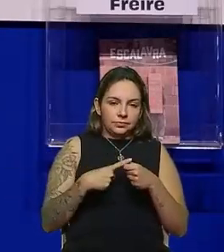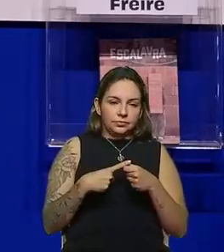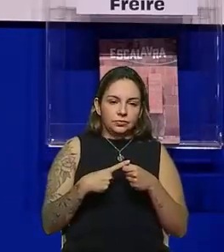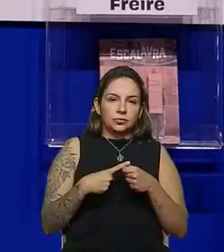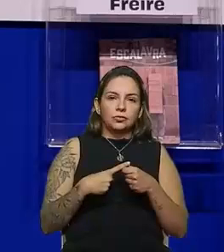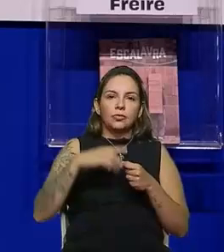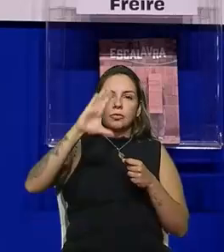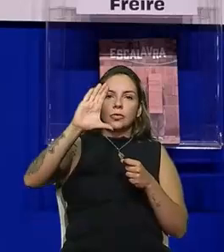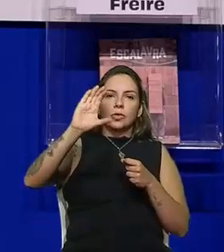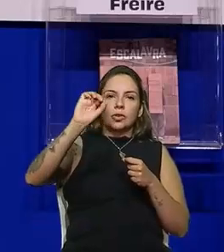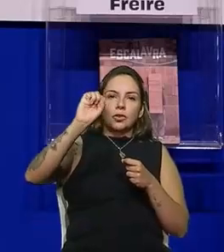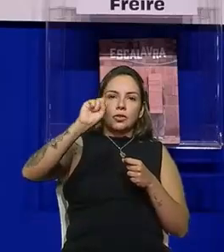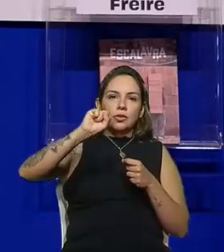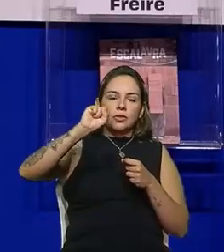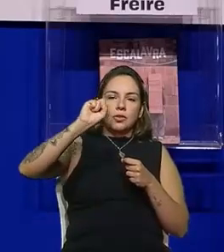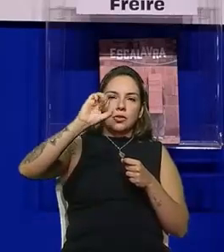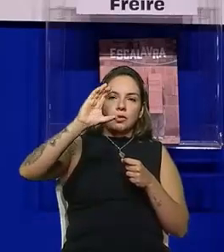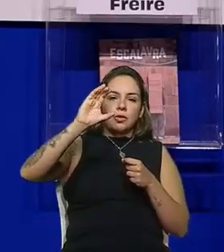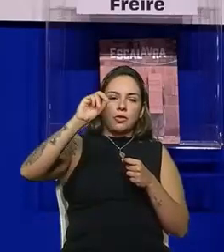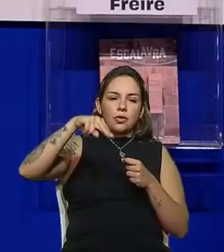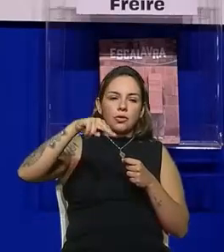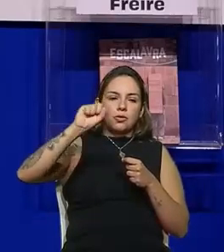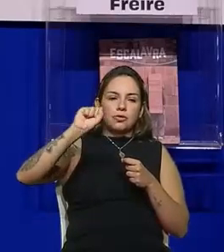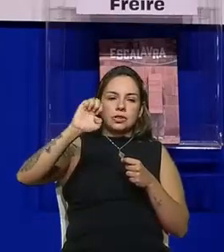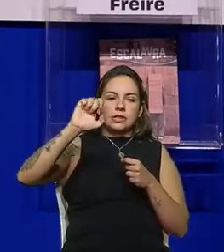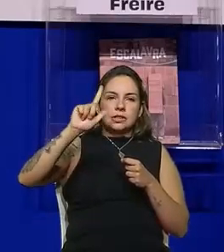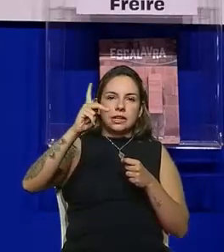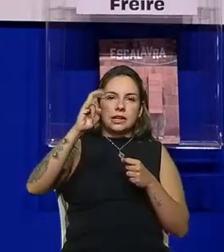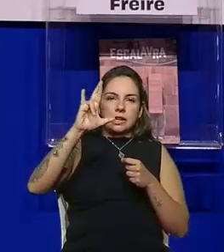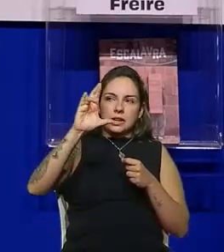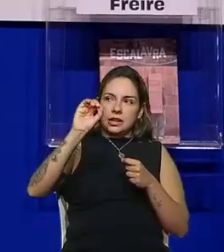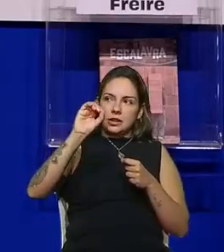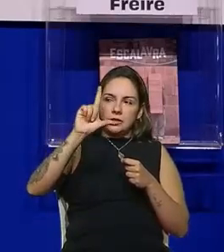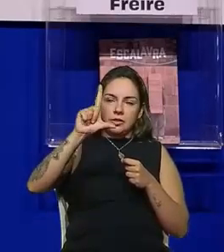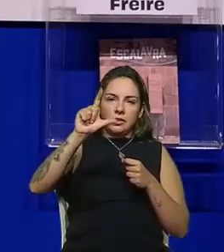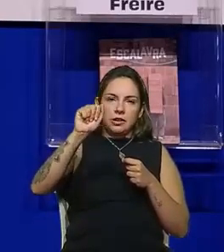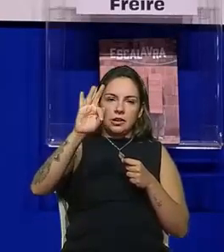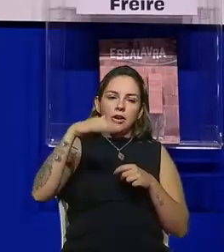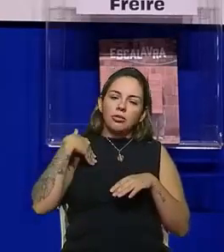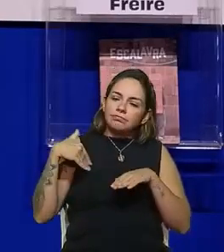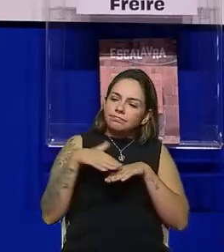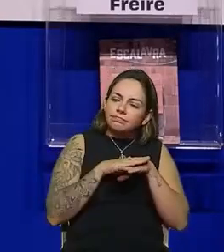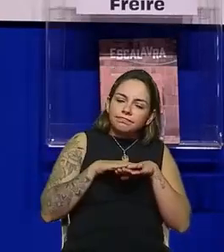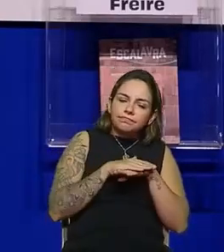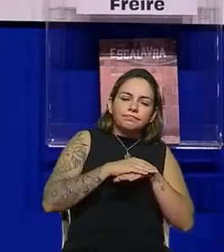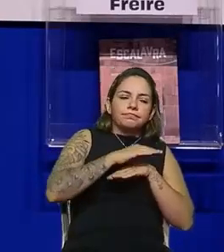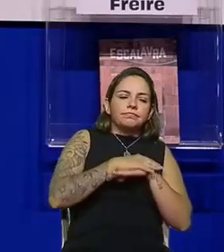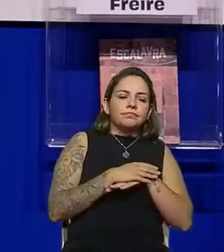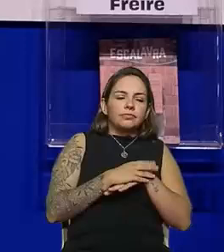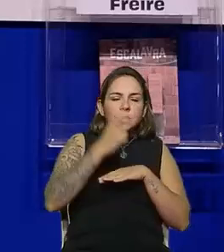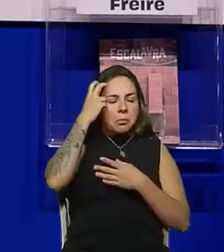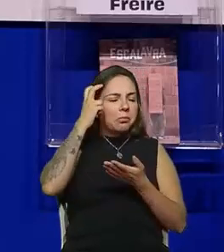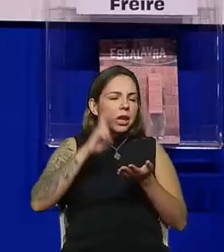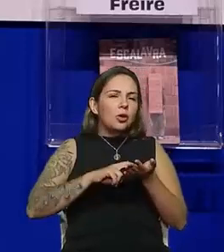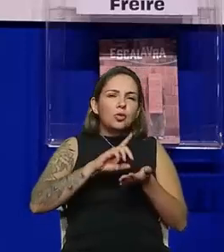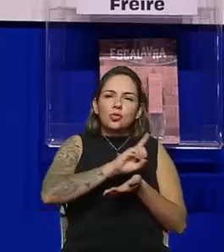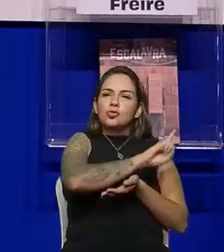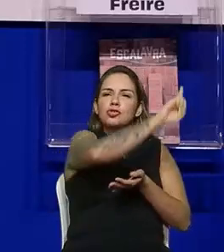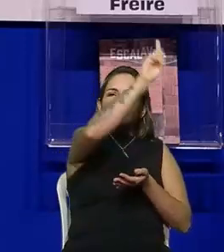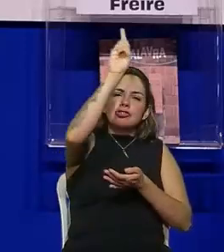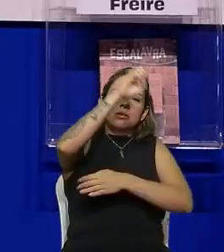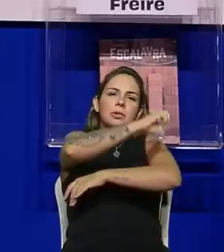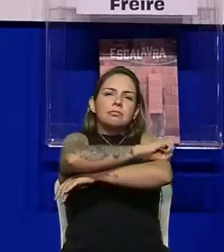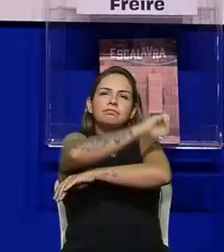hoje onde mora, é o endereço de Pedro Augusto Grania Drummond. E lá conversamos uma manhã inteira e aí houve algo